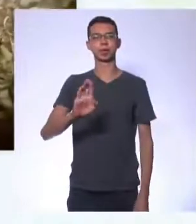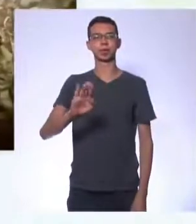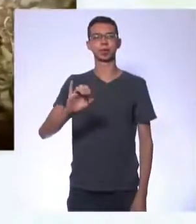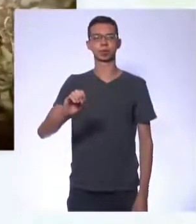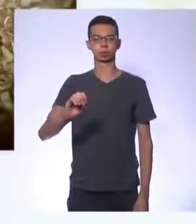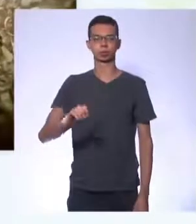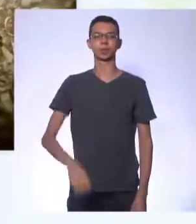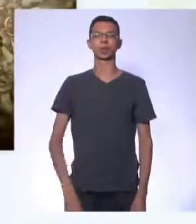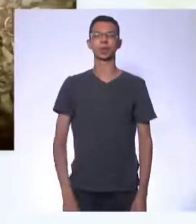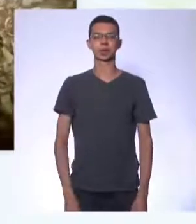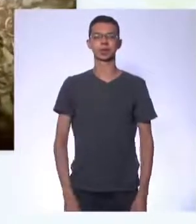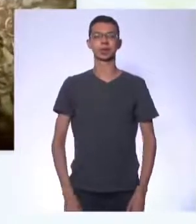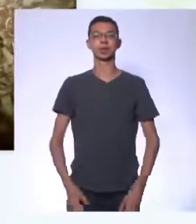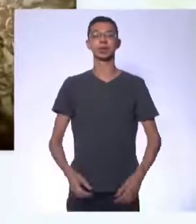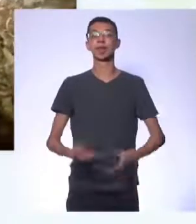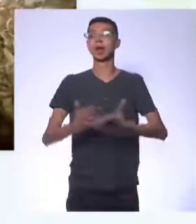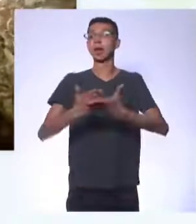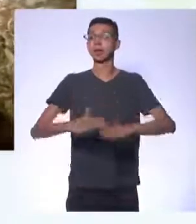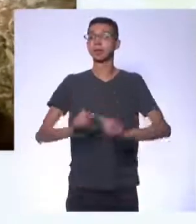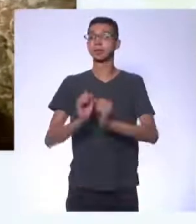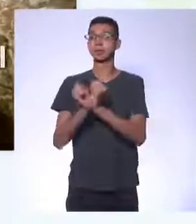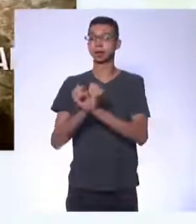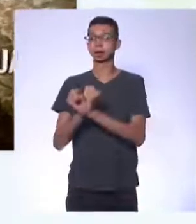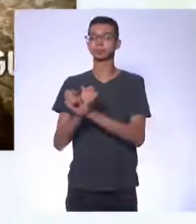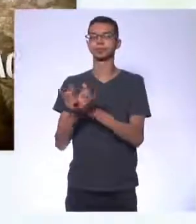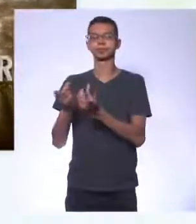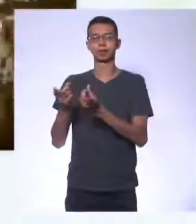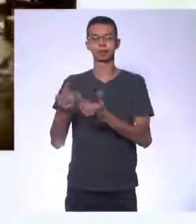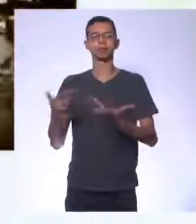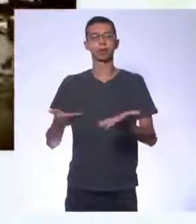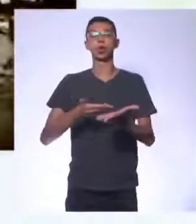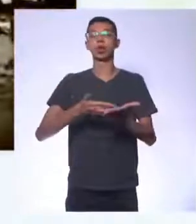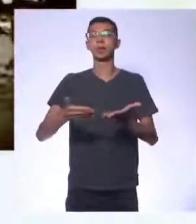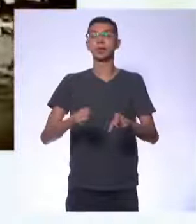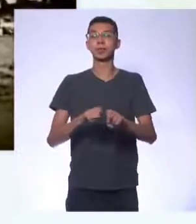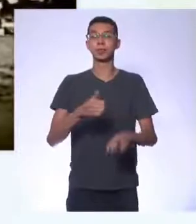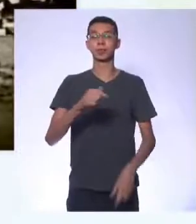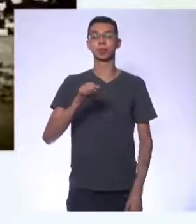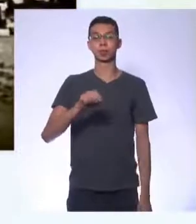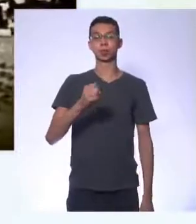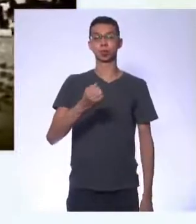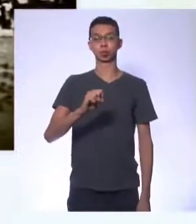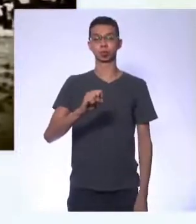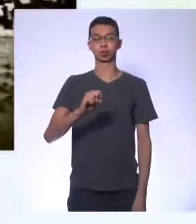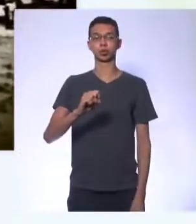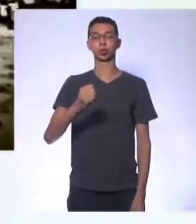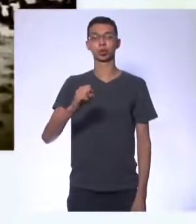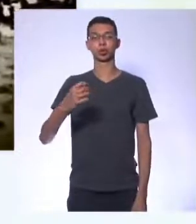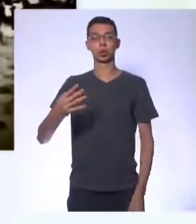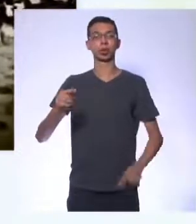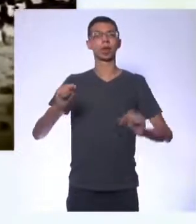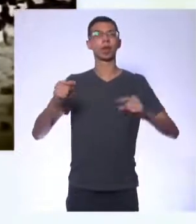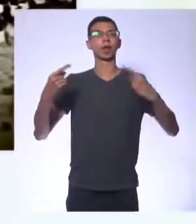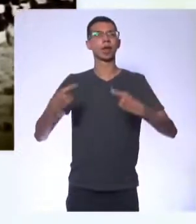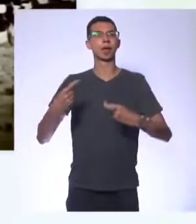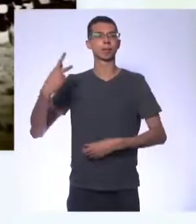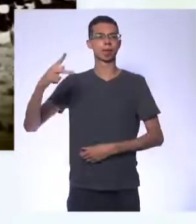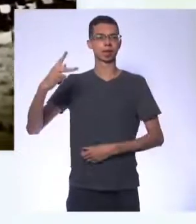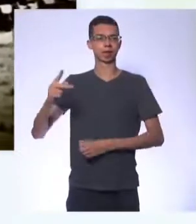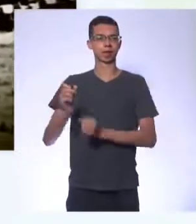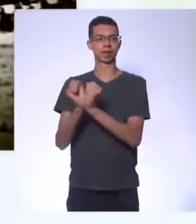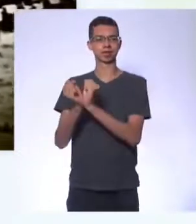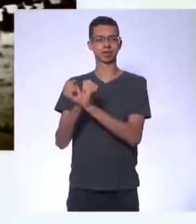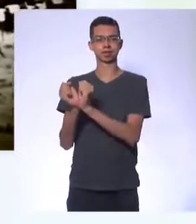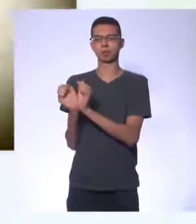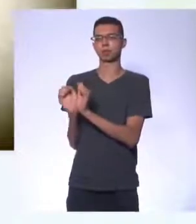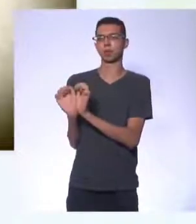Em 1864 tem início a Guerra do Paraguai. Diante da falta de voluntários, os escravos são empurrados para lutar